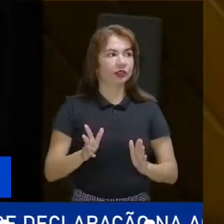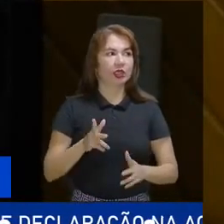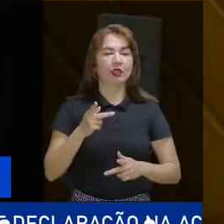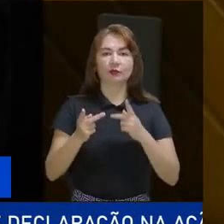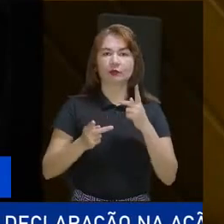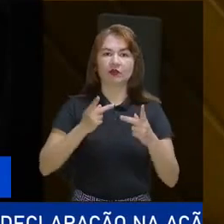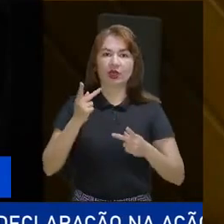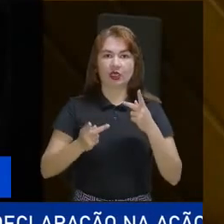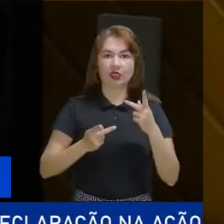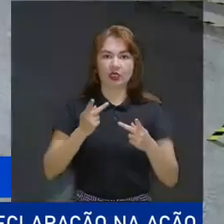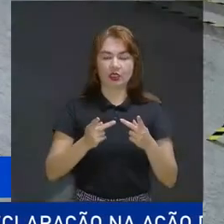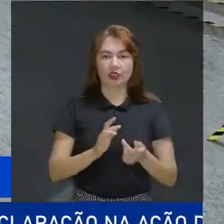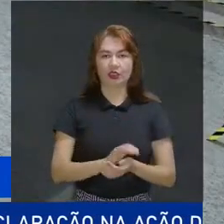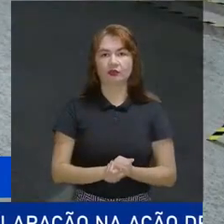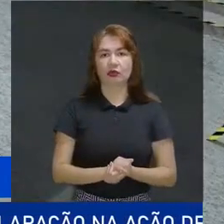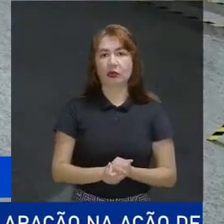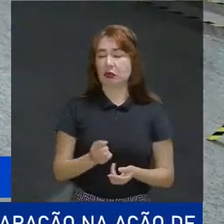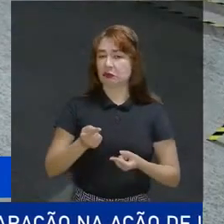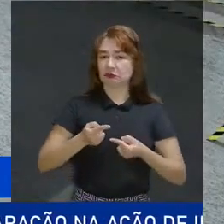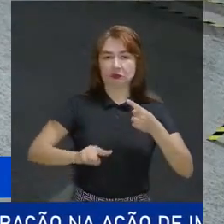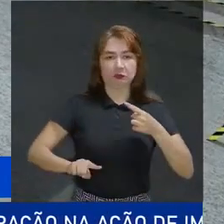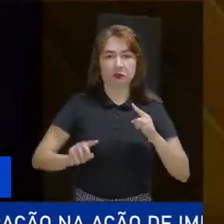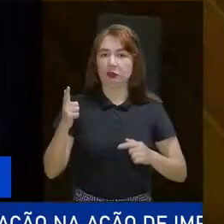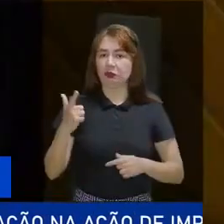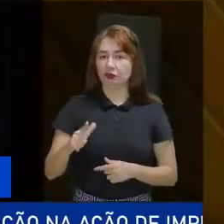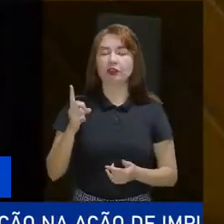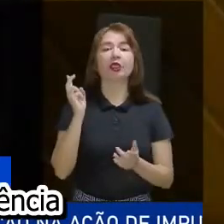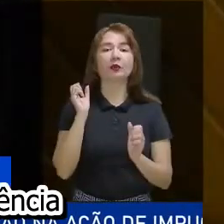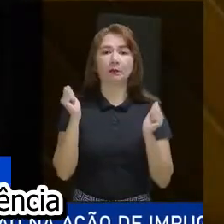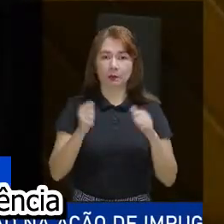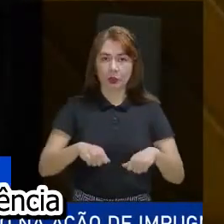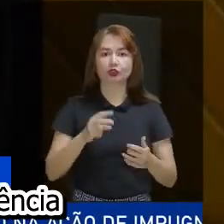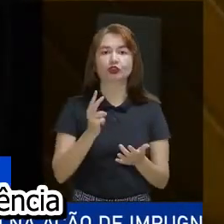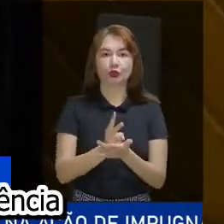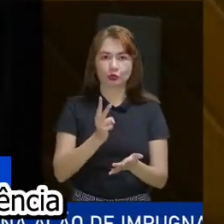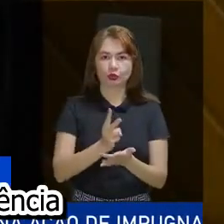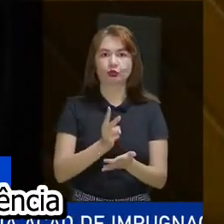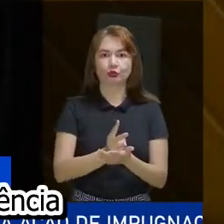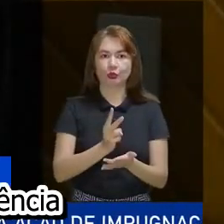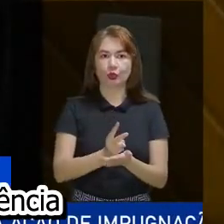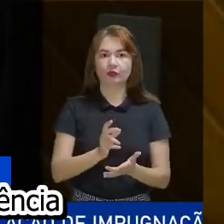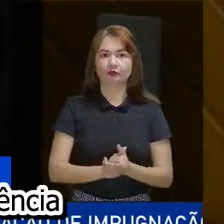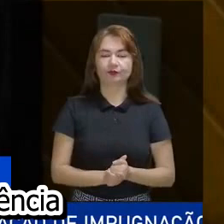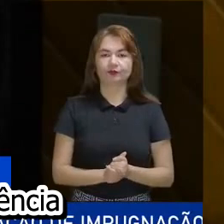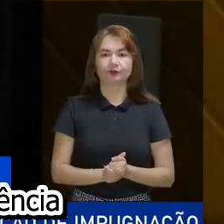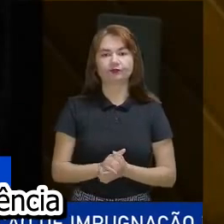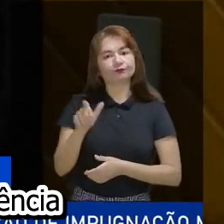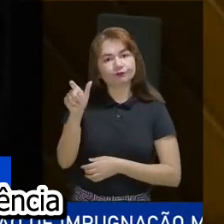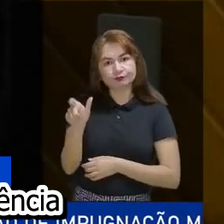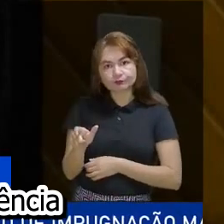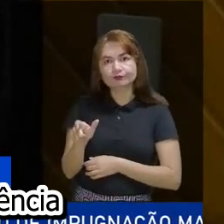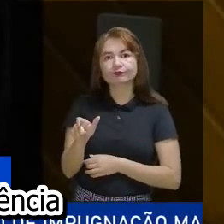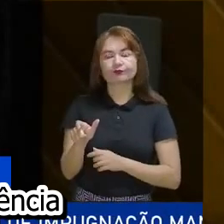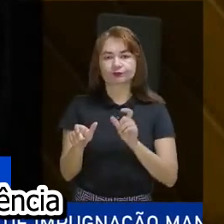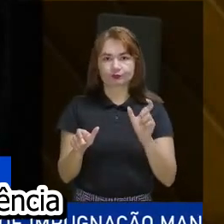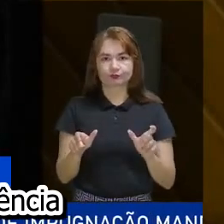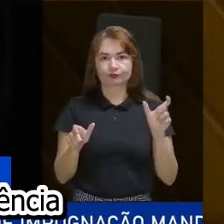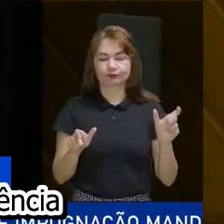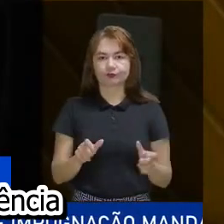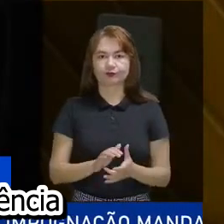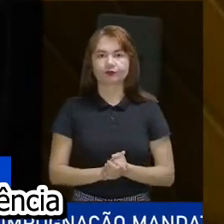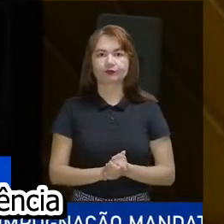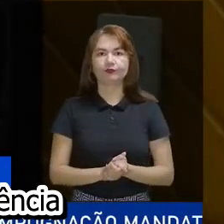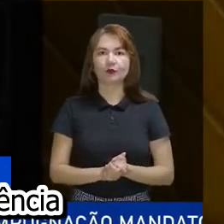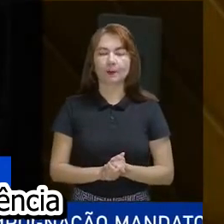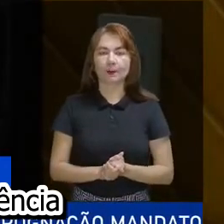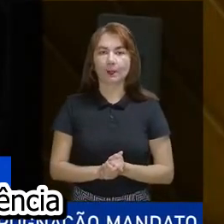conheço dos embargos, senhor presidente. Acho que não há divergência, pode prosseguir. O presente caso suscitou a embargante a existência dos seguintes vícios no